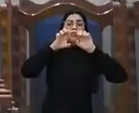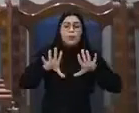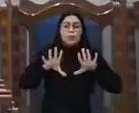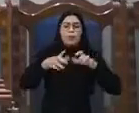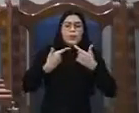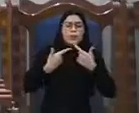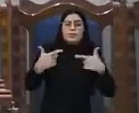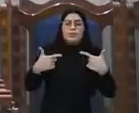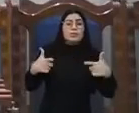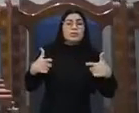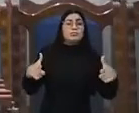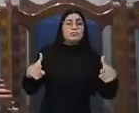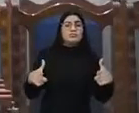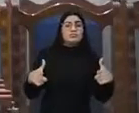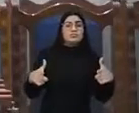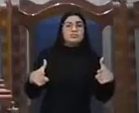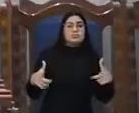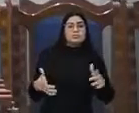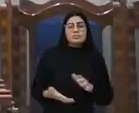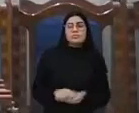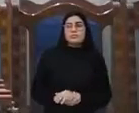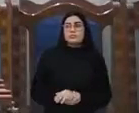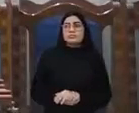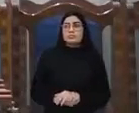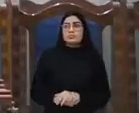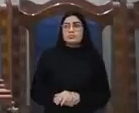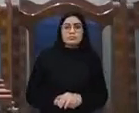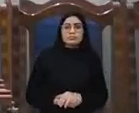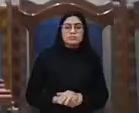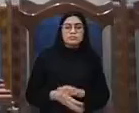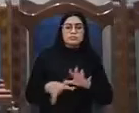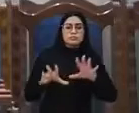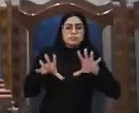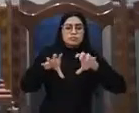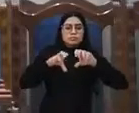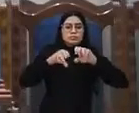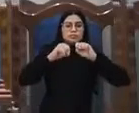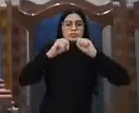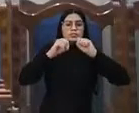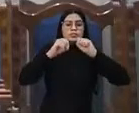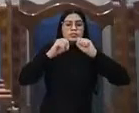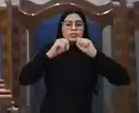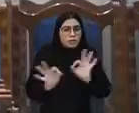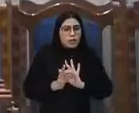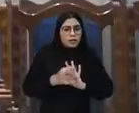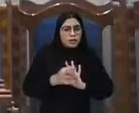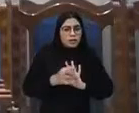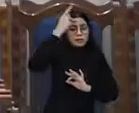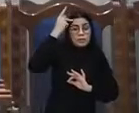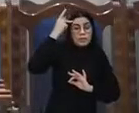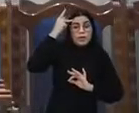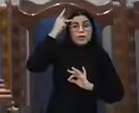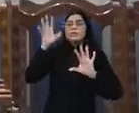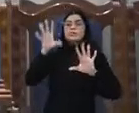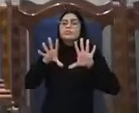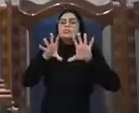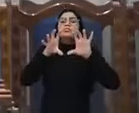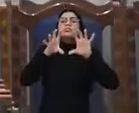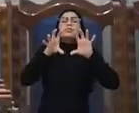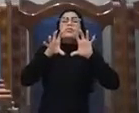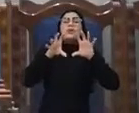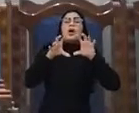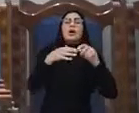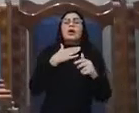pulmões não respondem, como que os alvéolos estão fechados e a pessoa fica como que está morrendo